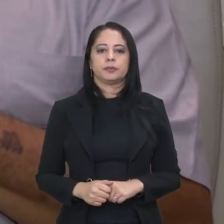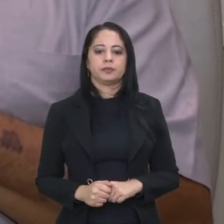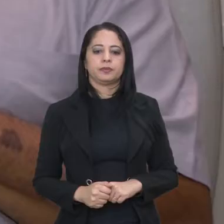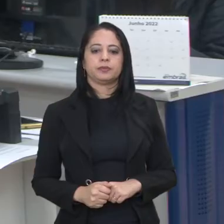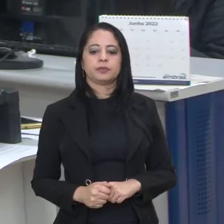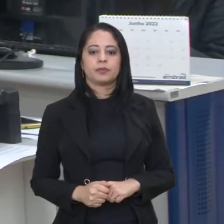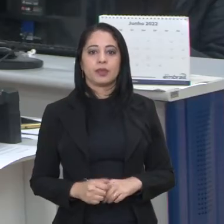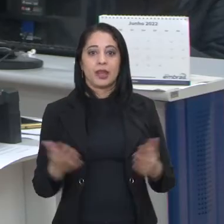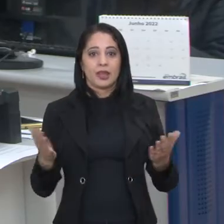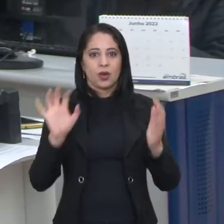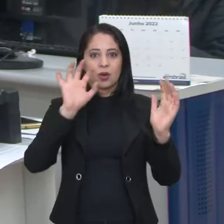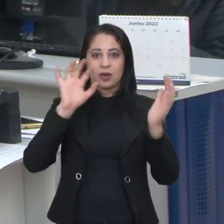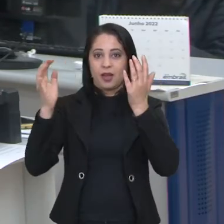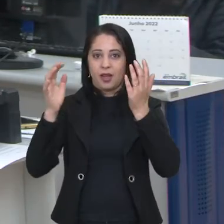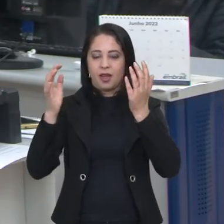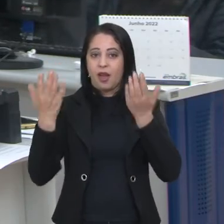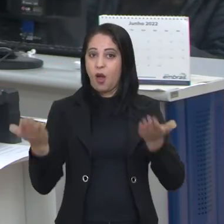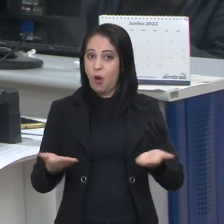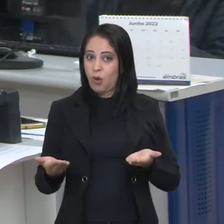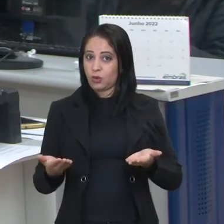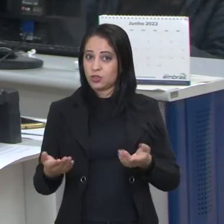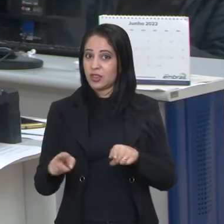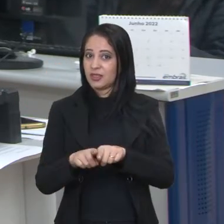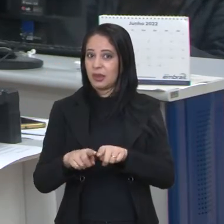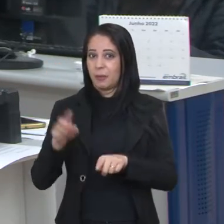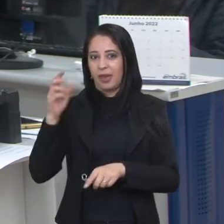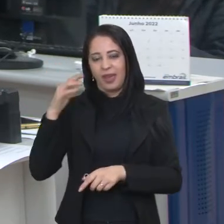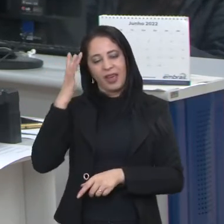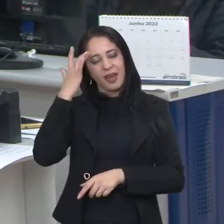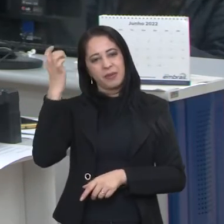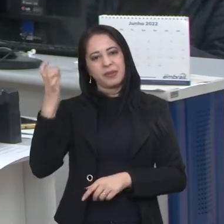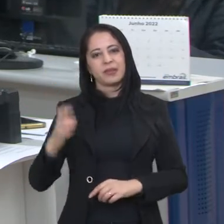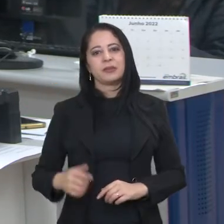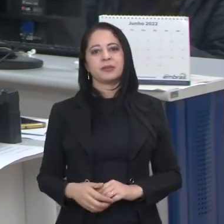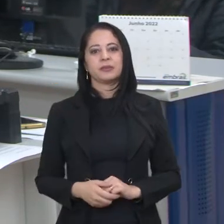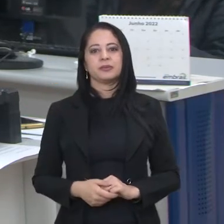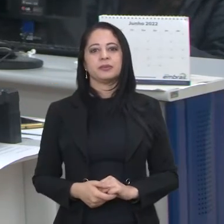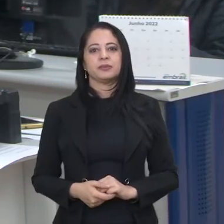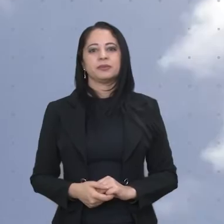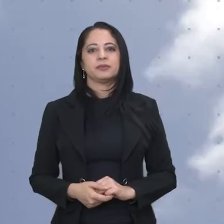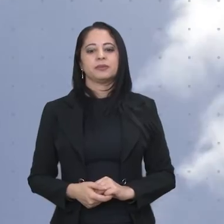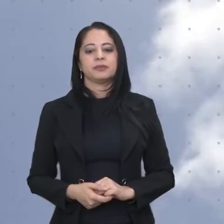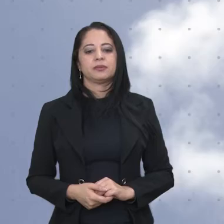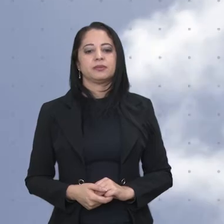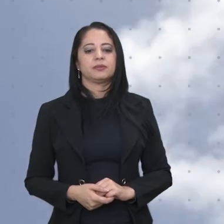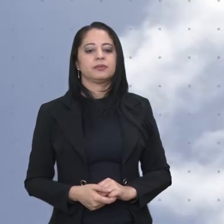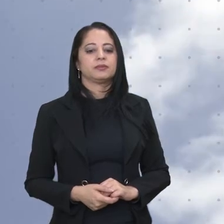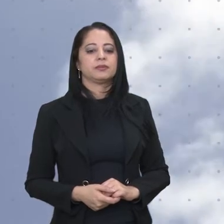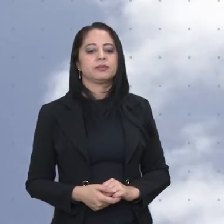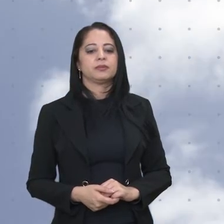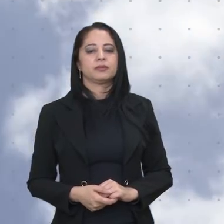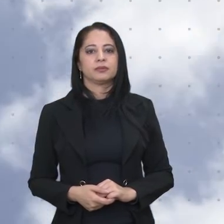médico. E vamos ver qual vai ser a previsão do tempo na tarde de hoje e também amanhã.